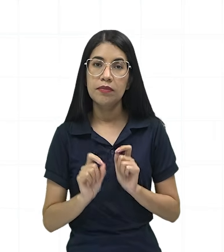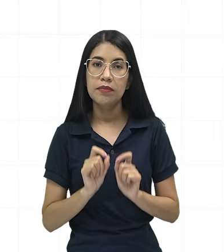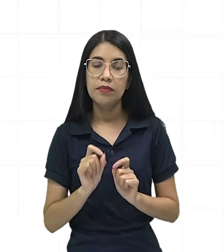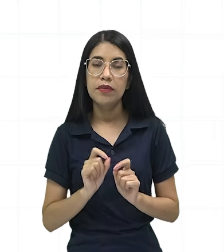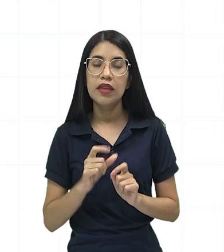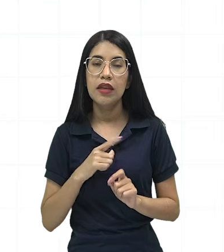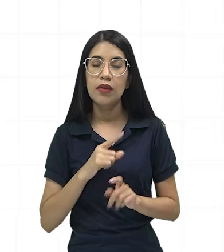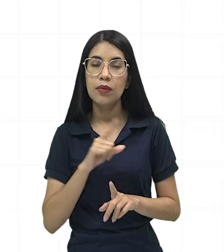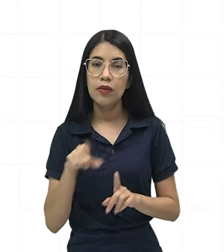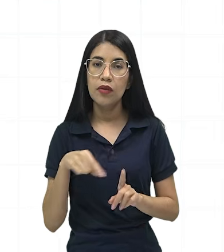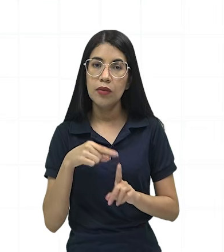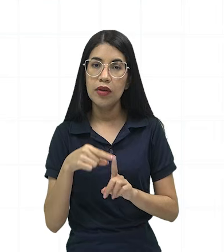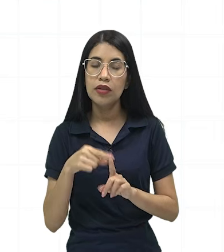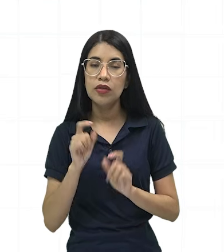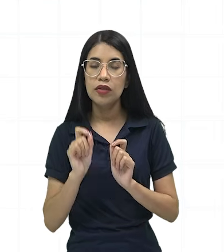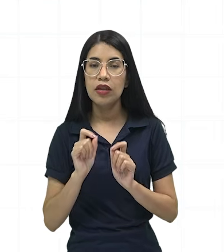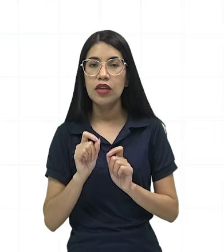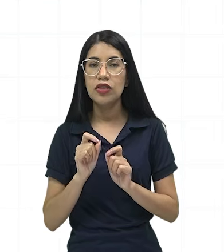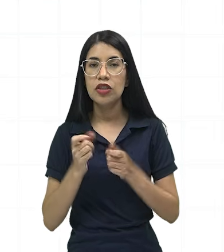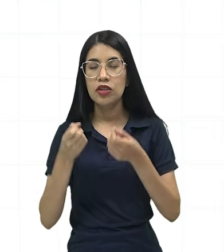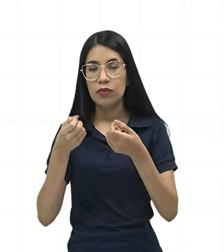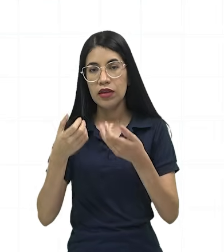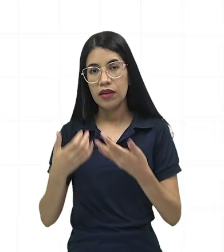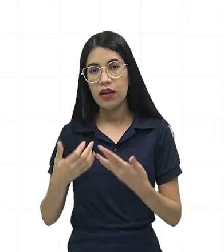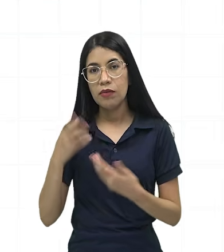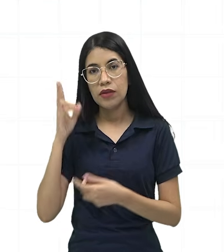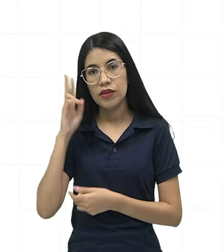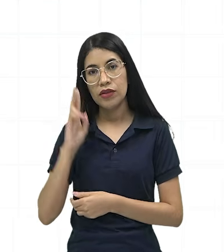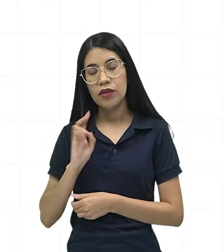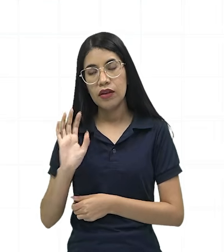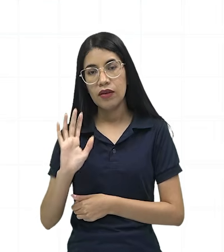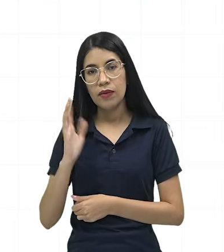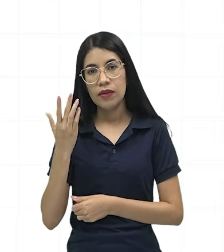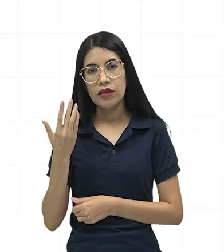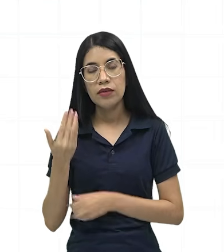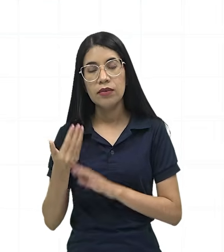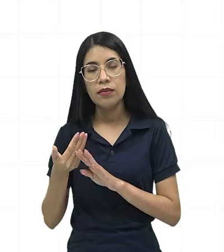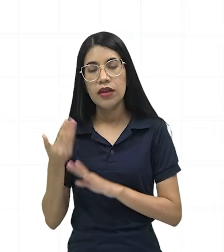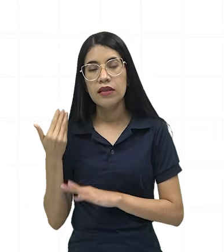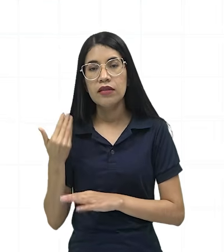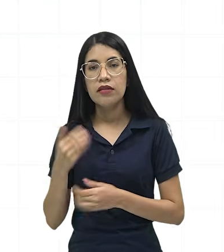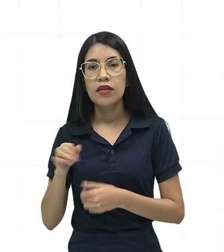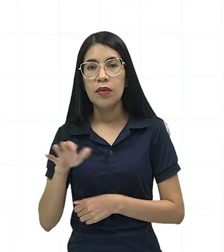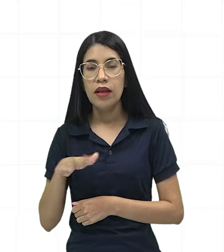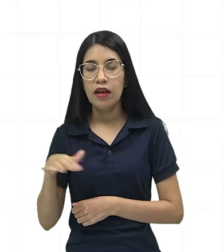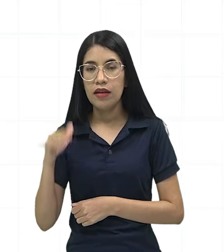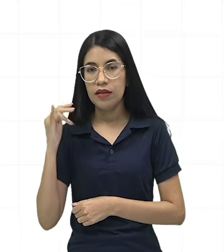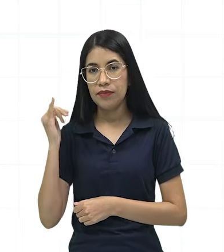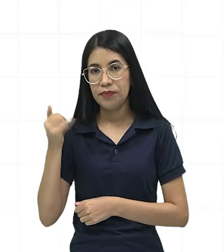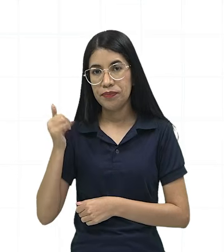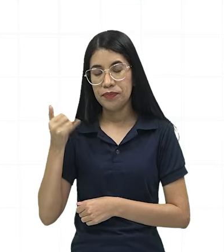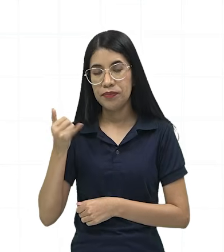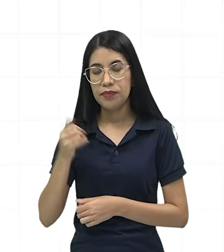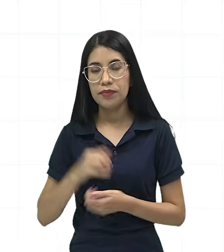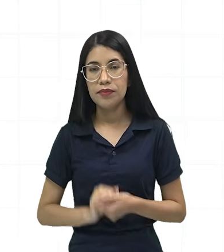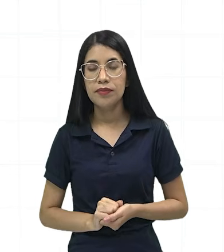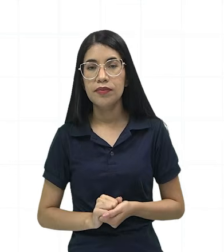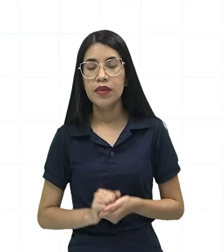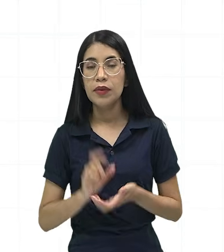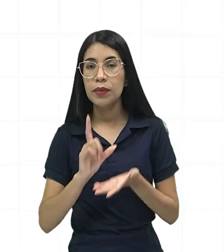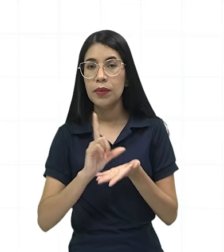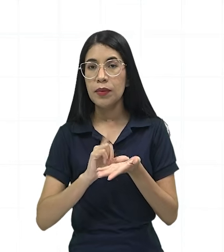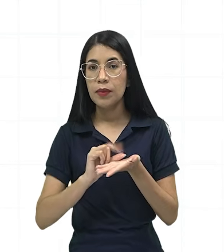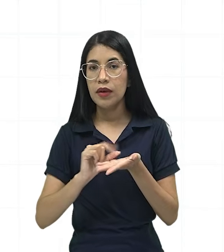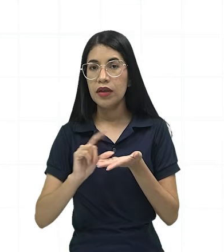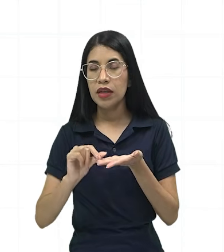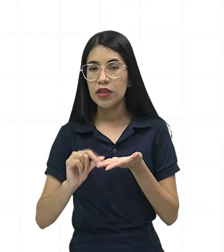têm a intenção aí de contar uma história. Então, nós estamos dentro do campo da narrativa, né? Então, os artigos, por